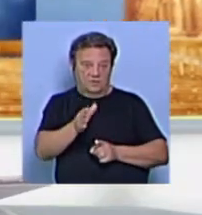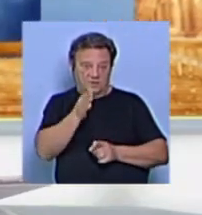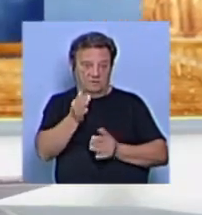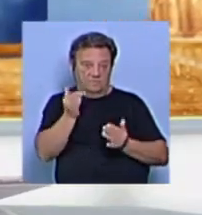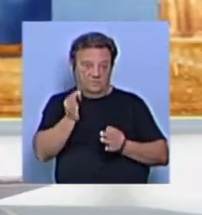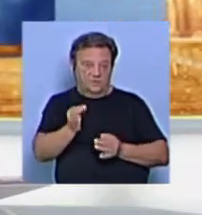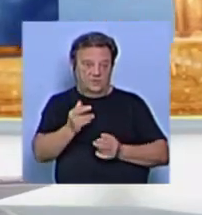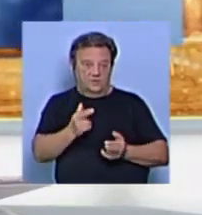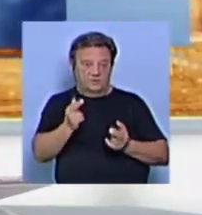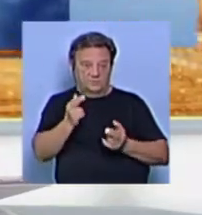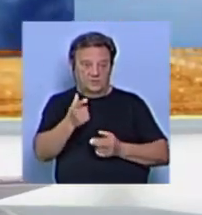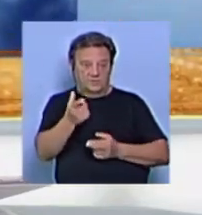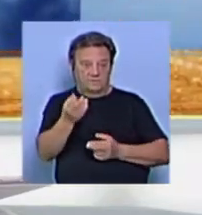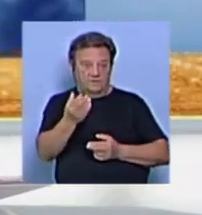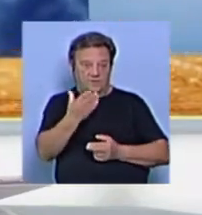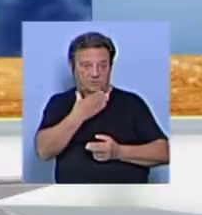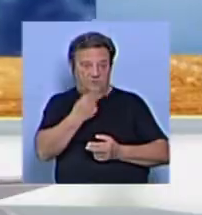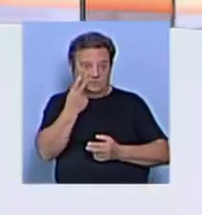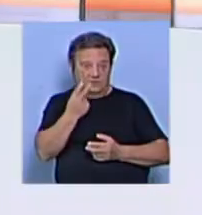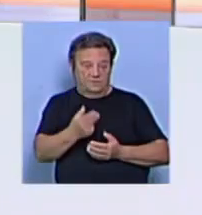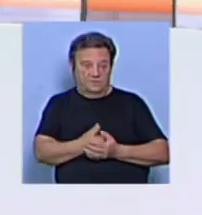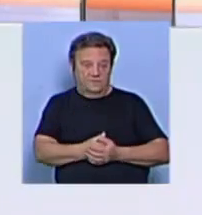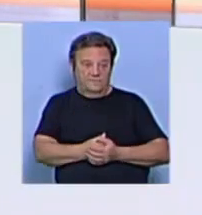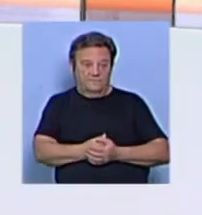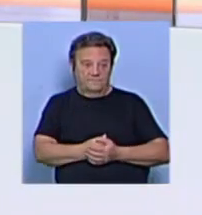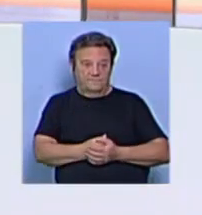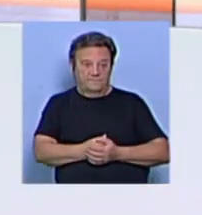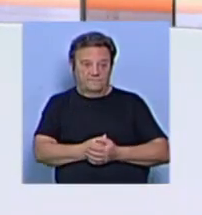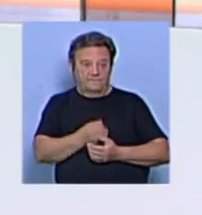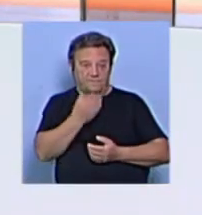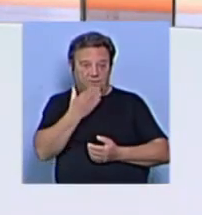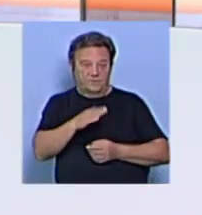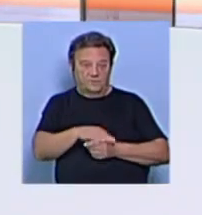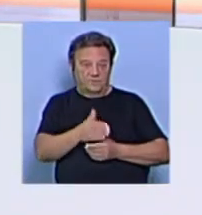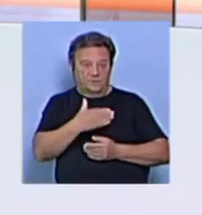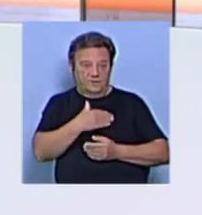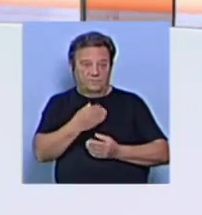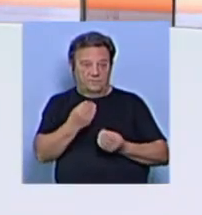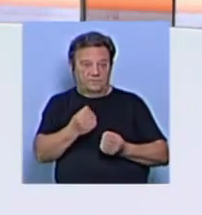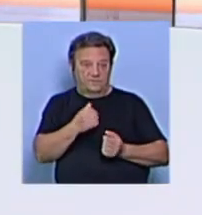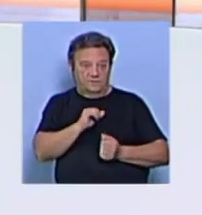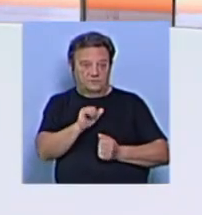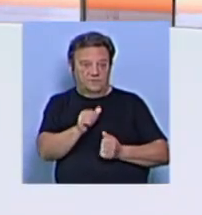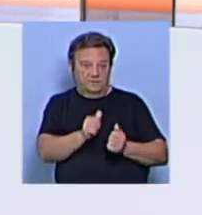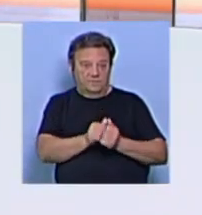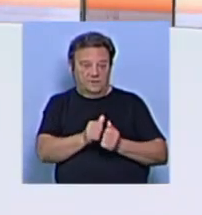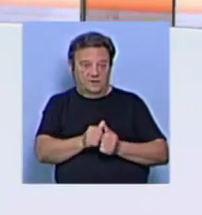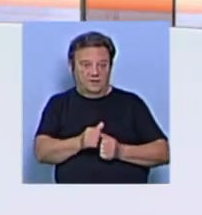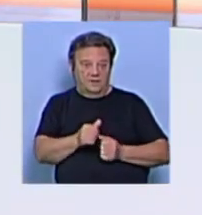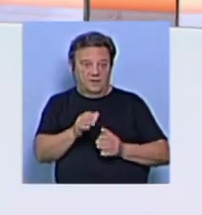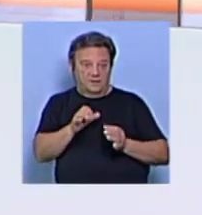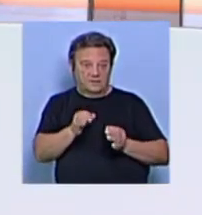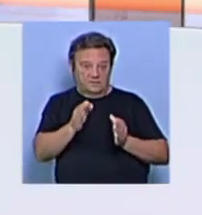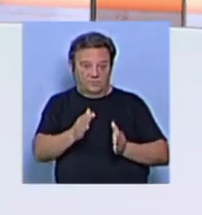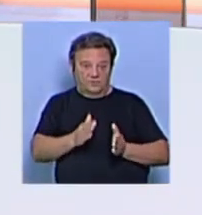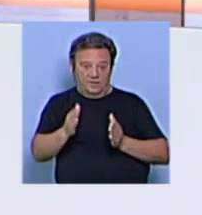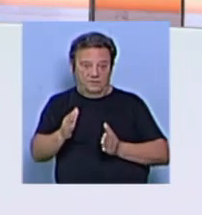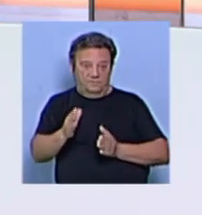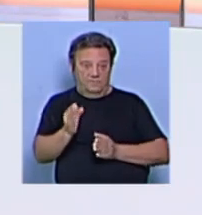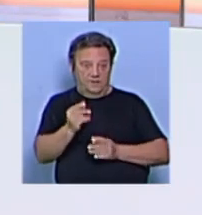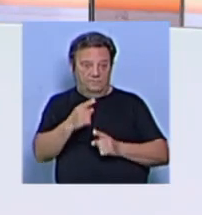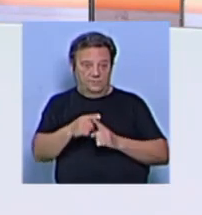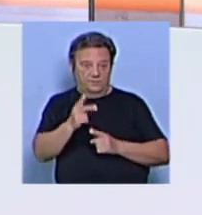informativo. Esperamos que tenha gostado. Obrigada por nos dar o privilégio da sua companhia. Agarre sempre o lado